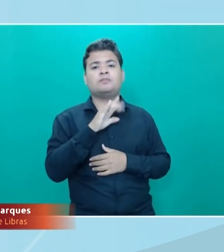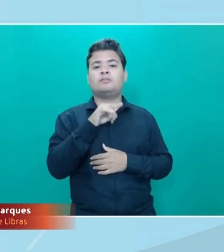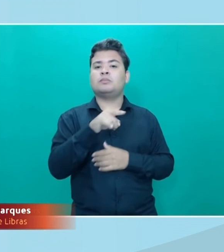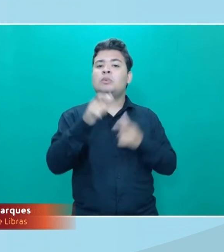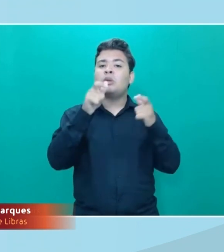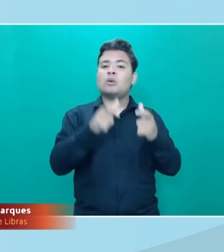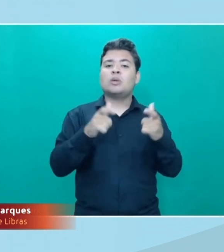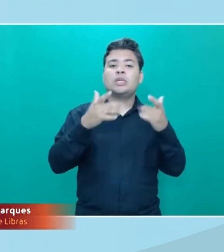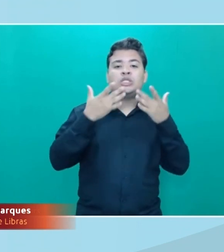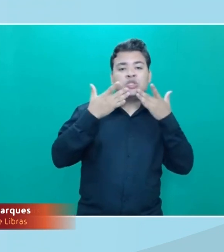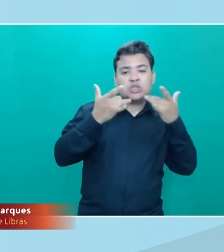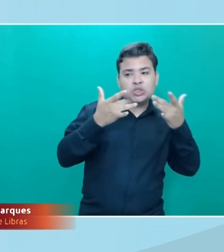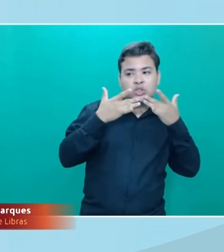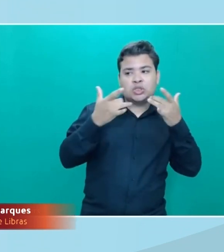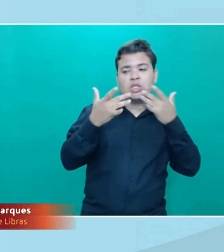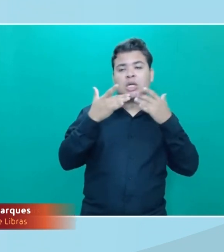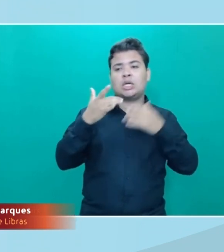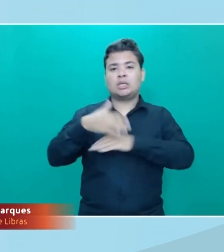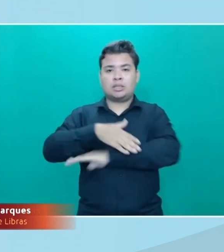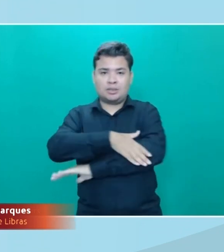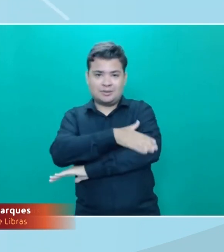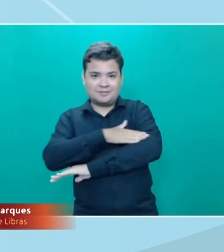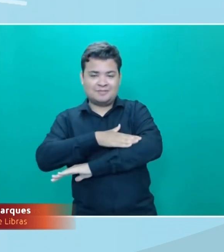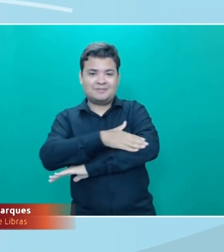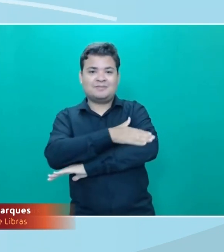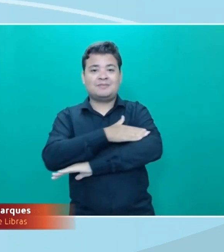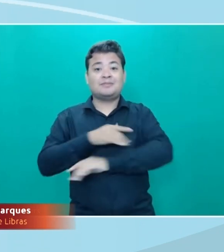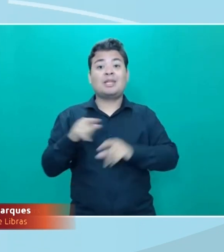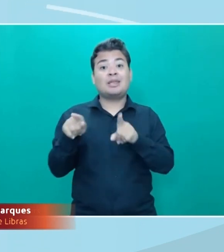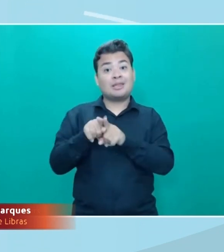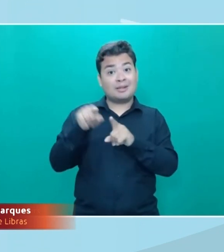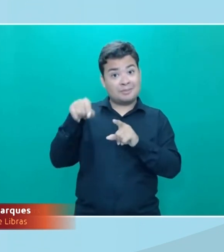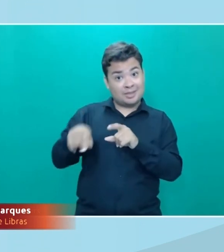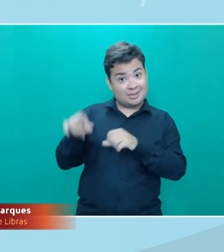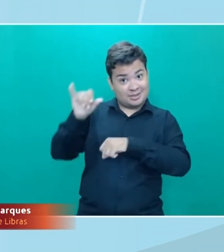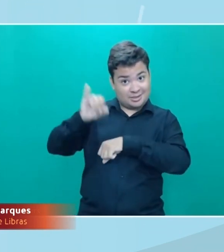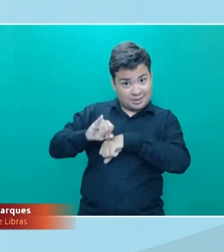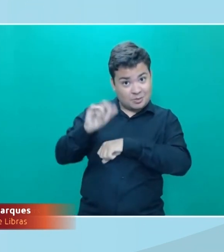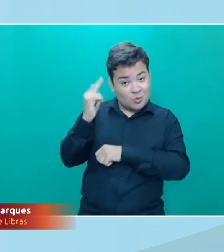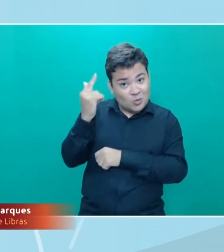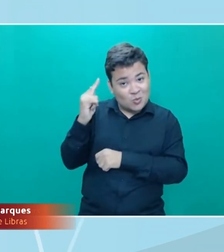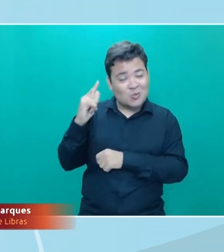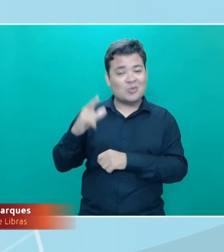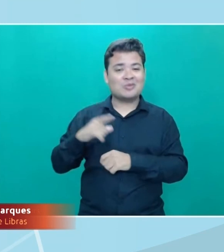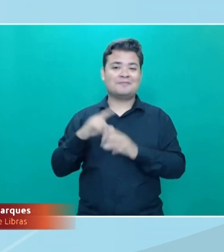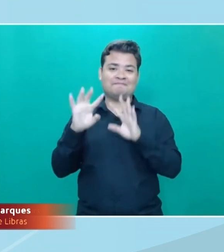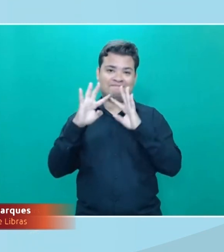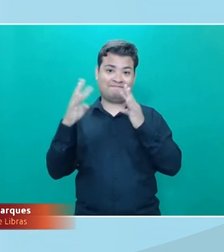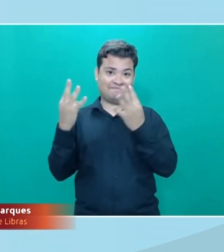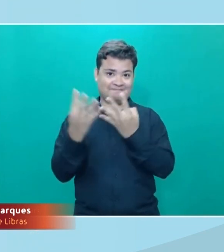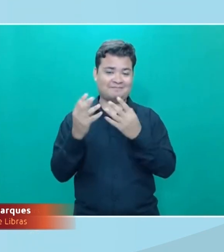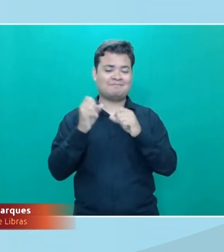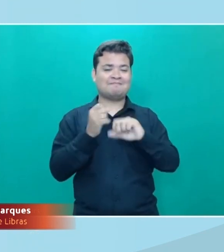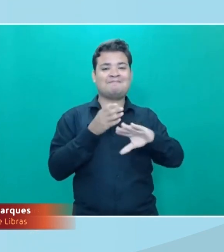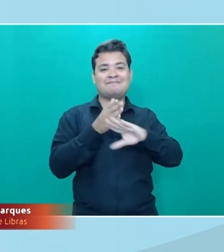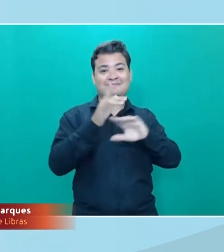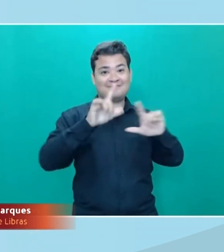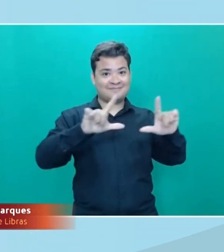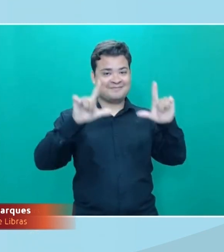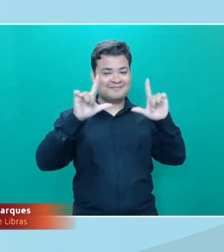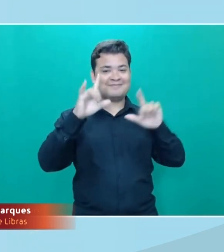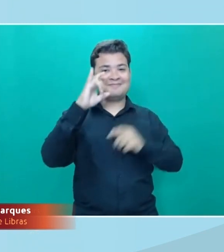teatros, parques, praças e até em terminais de ônibus aqui da capital, você pode acessar o perfil do festival no Instagram,